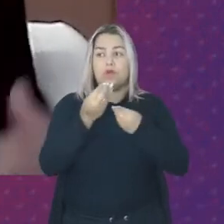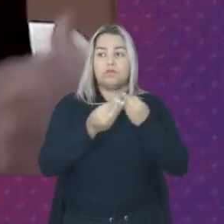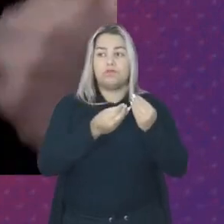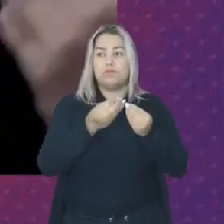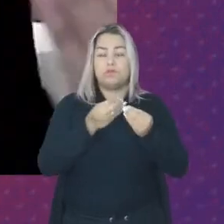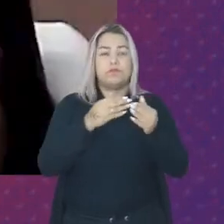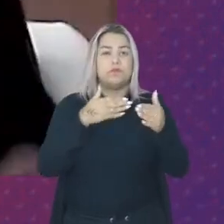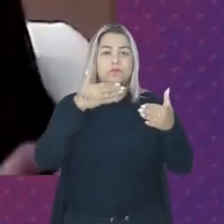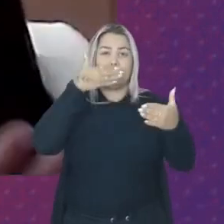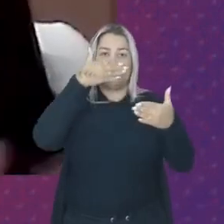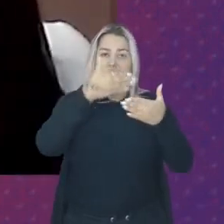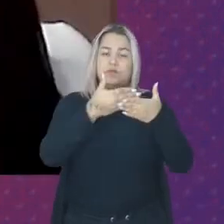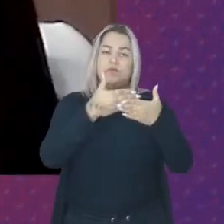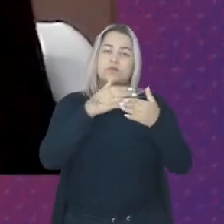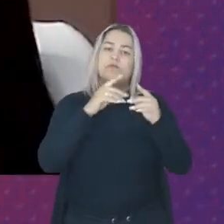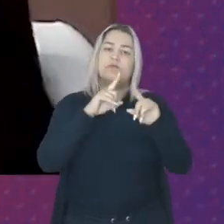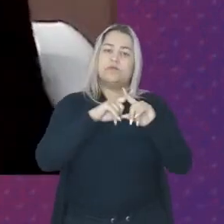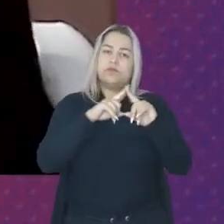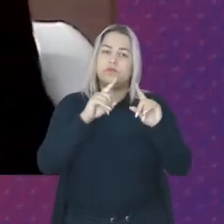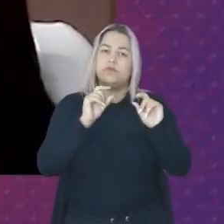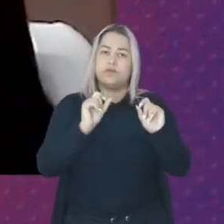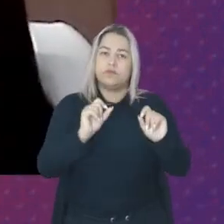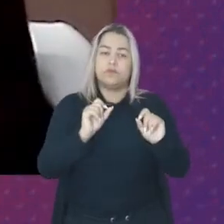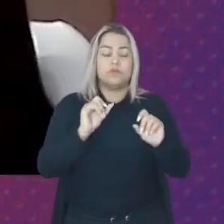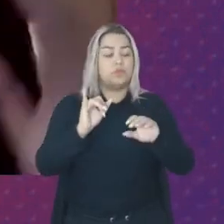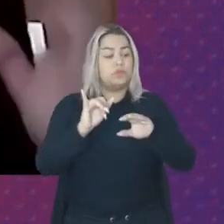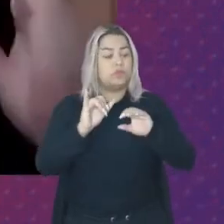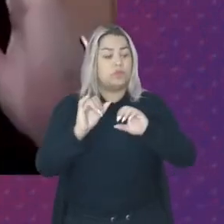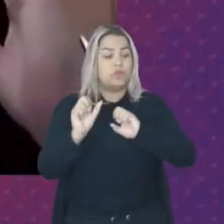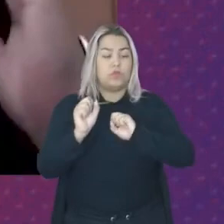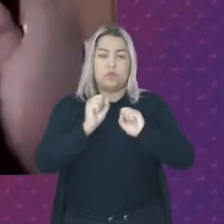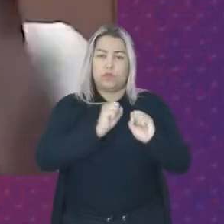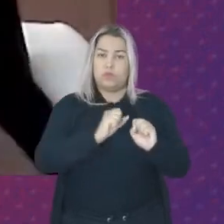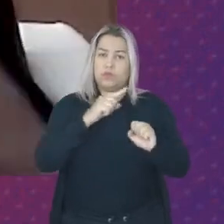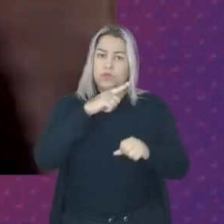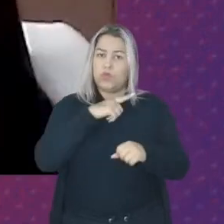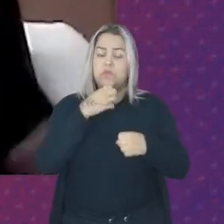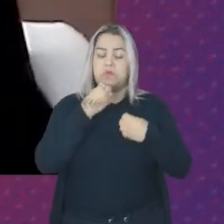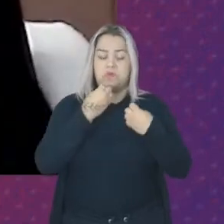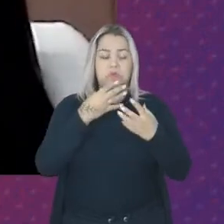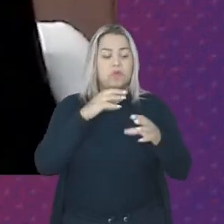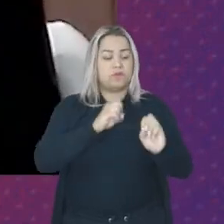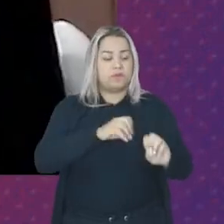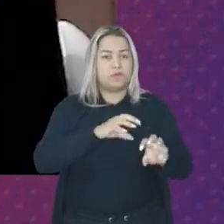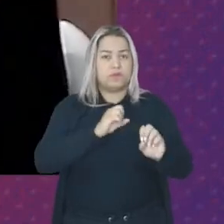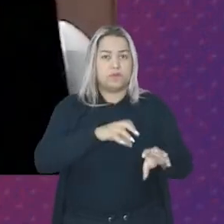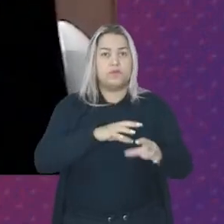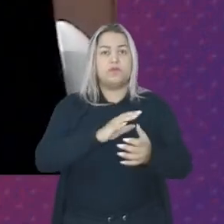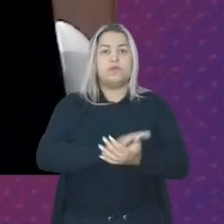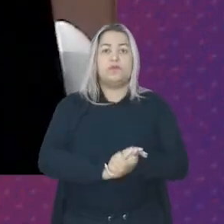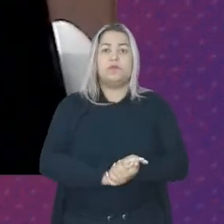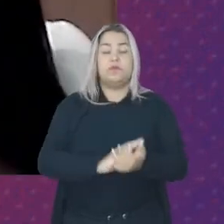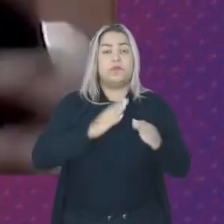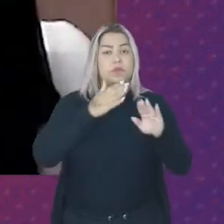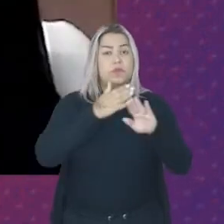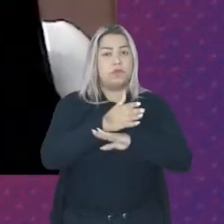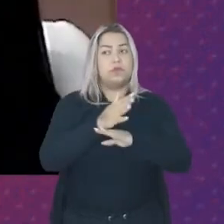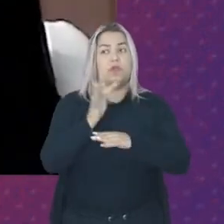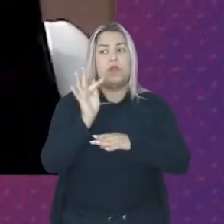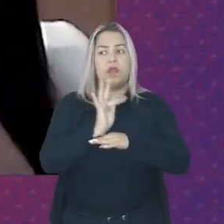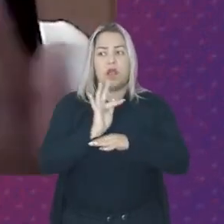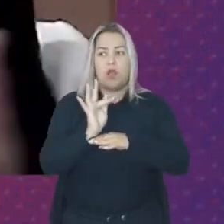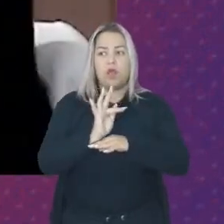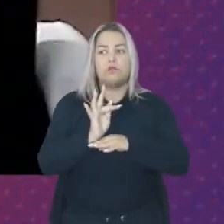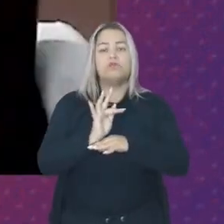está avançando, em relação às possibilidades do seu filho ter uma boa educação, como, por exemplo, entrar na faculdade.